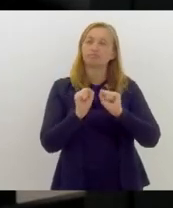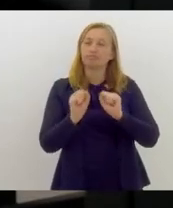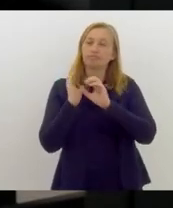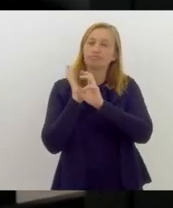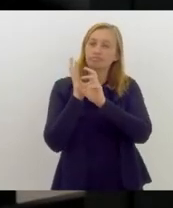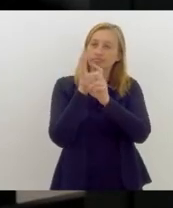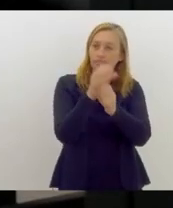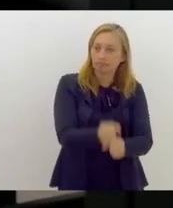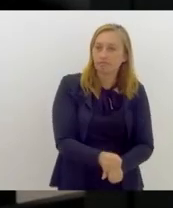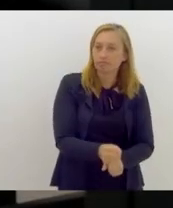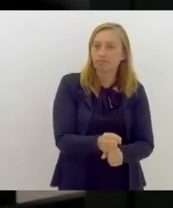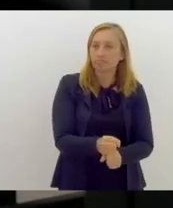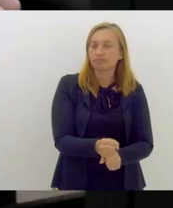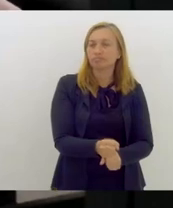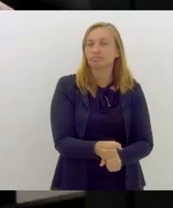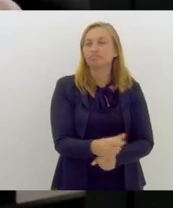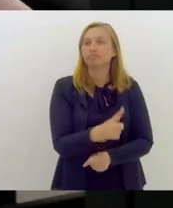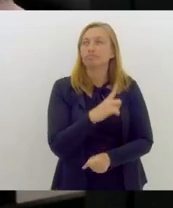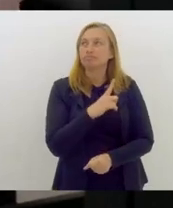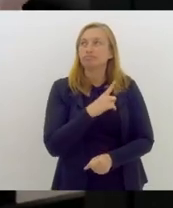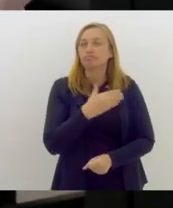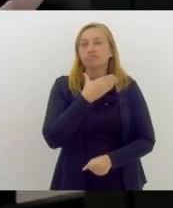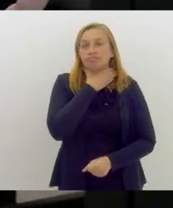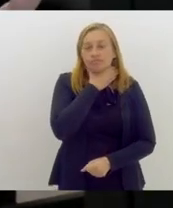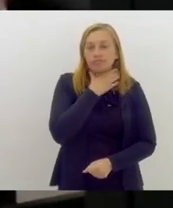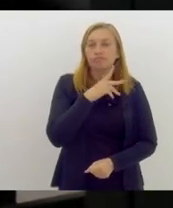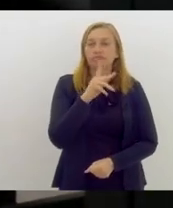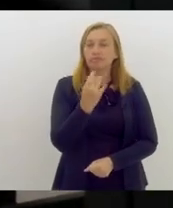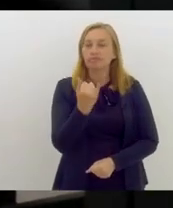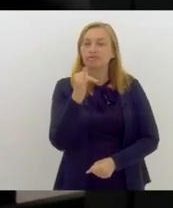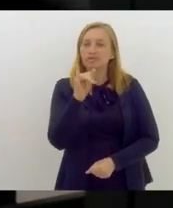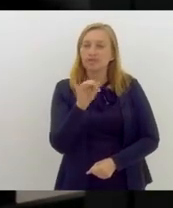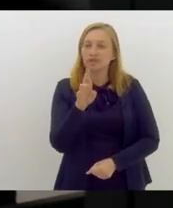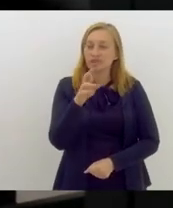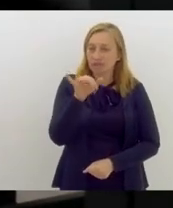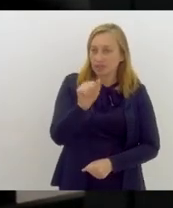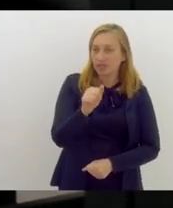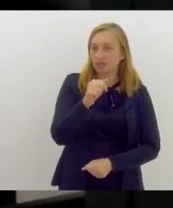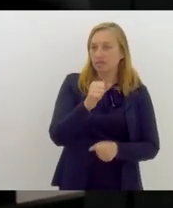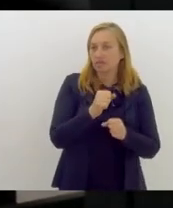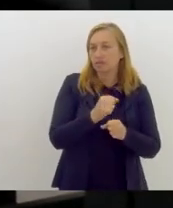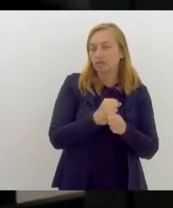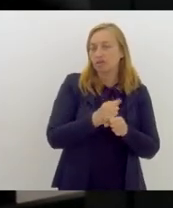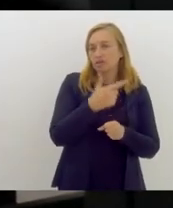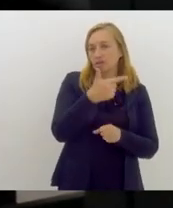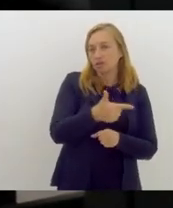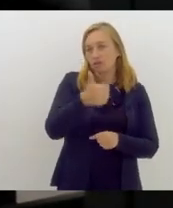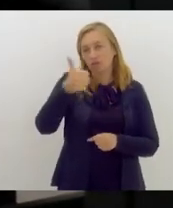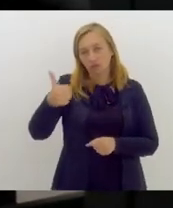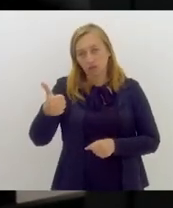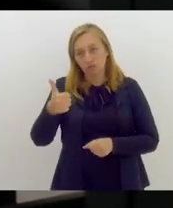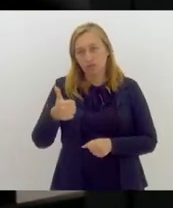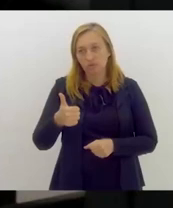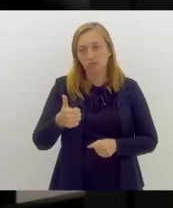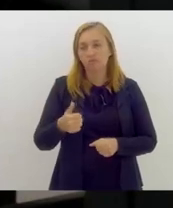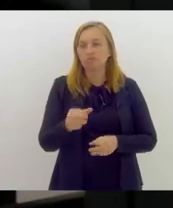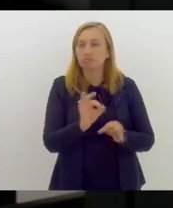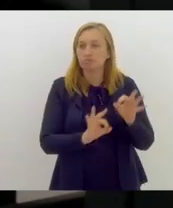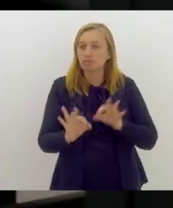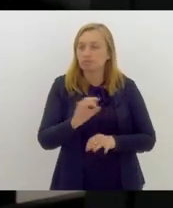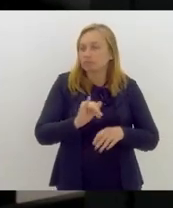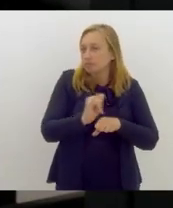resumir existiu uma crise hídrica em 2021 E aí o planejamento